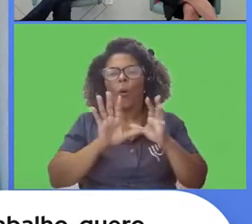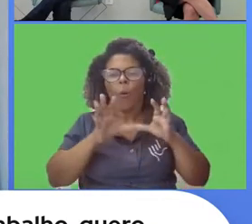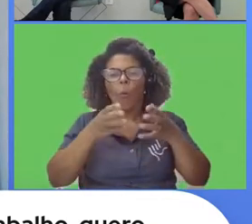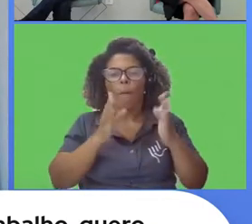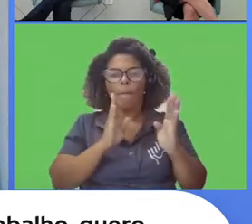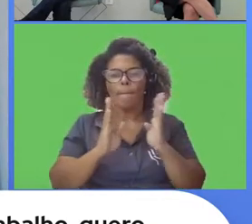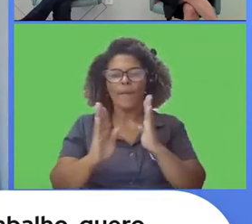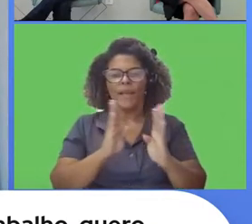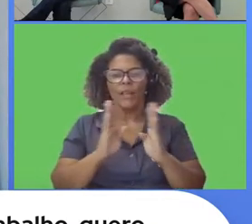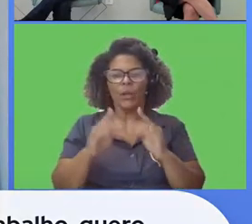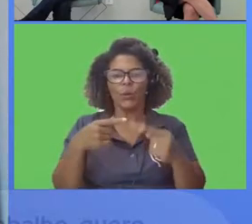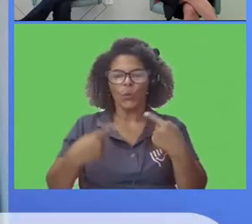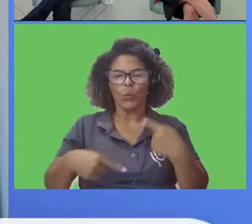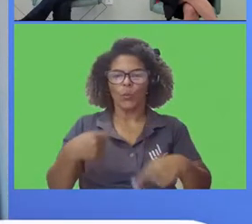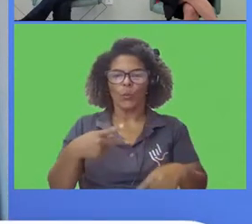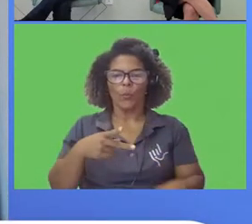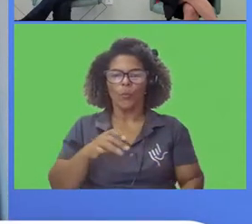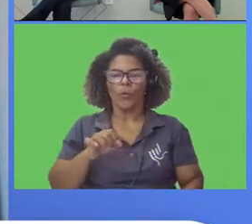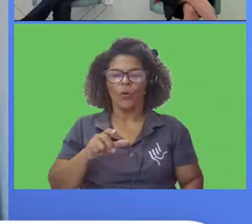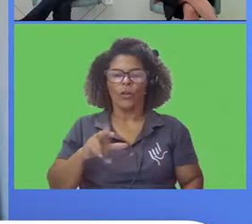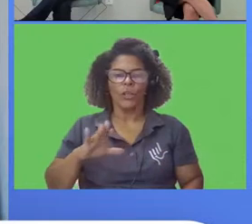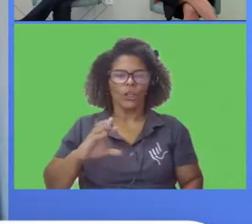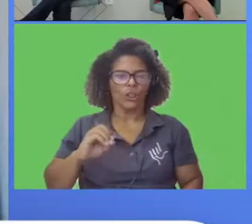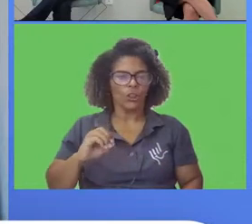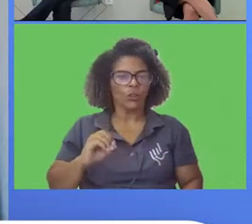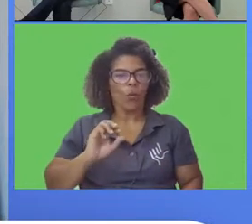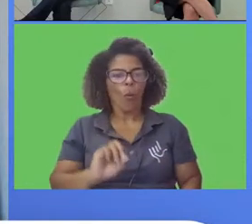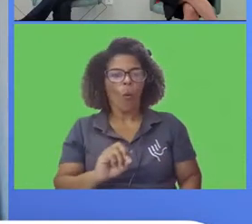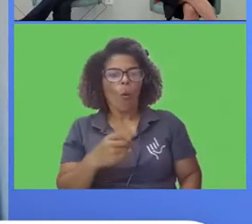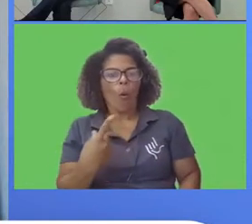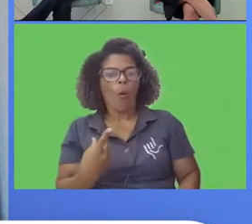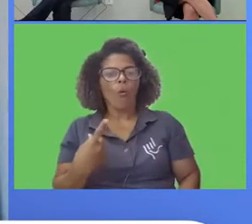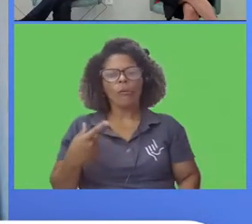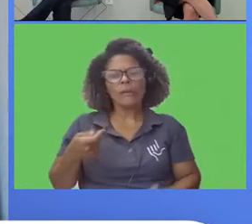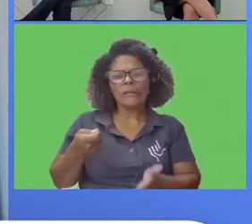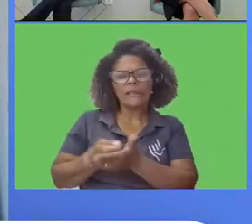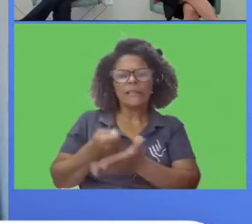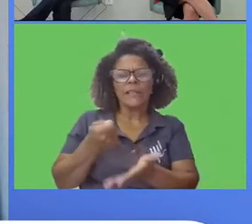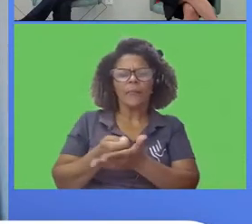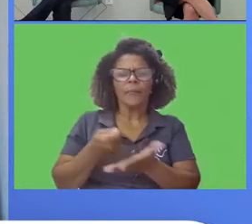período, né, político, ou que dependa aí apenas